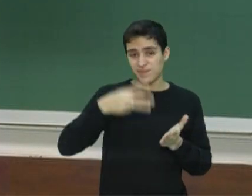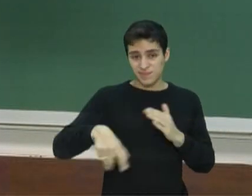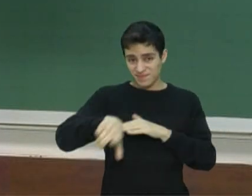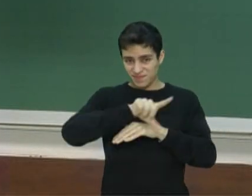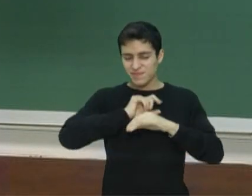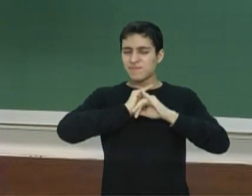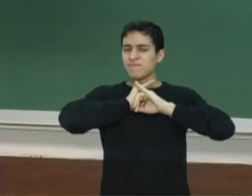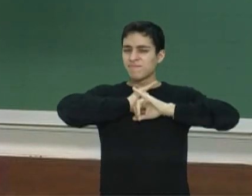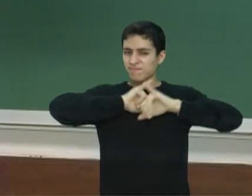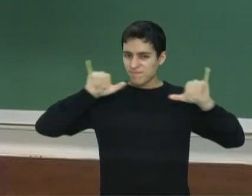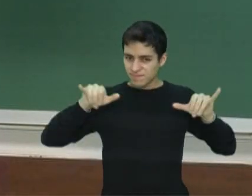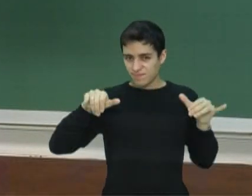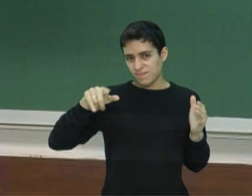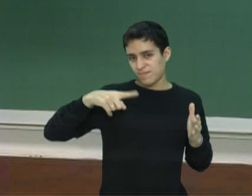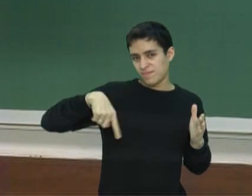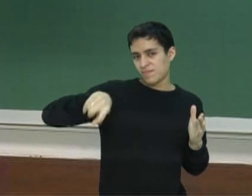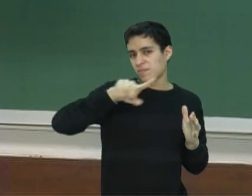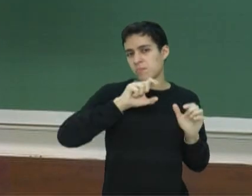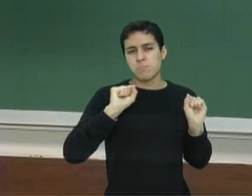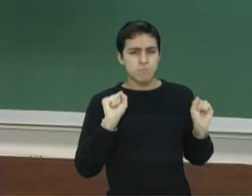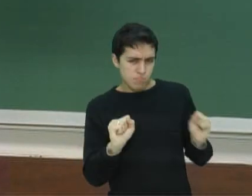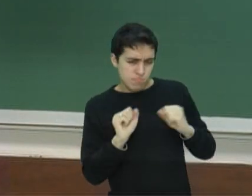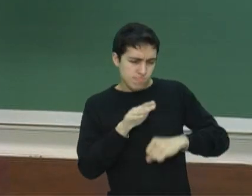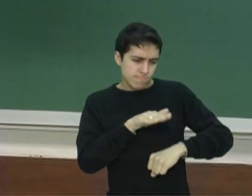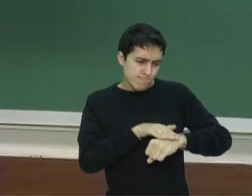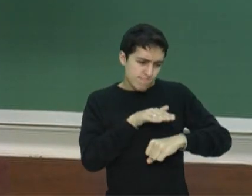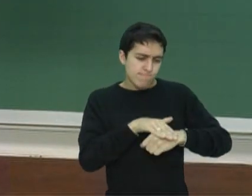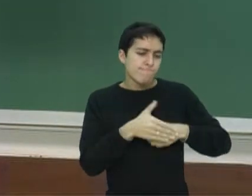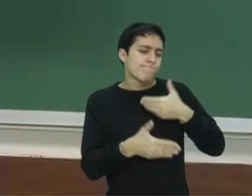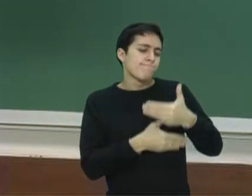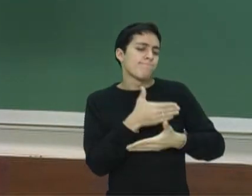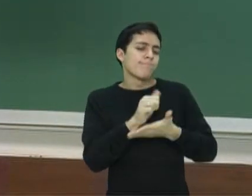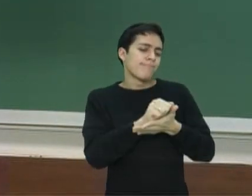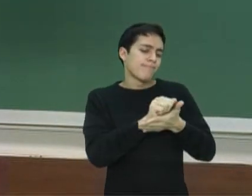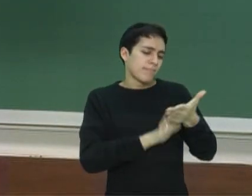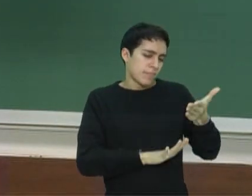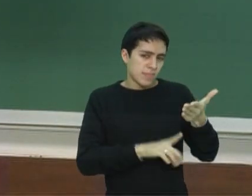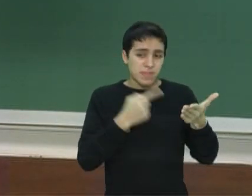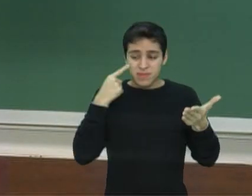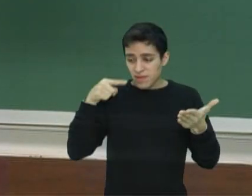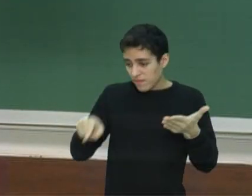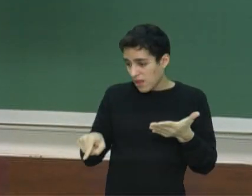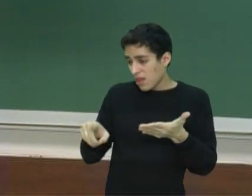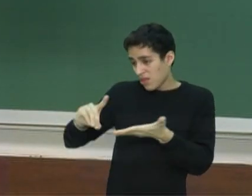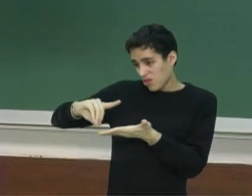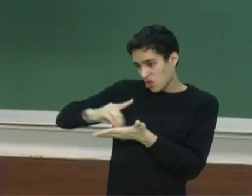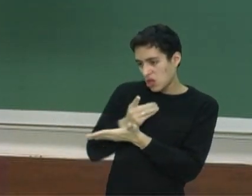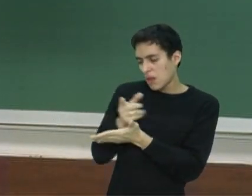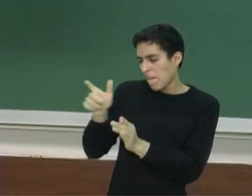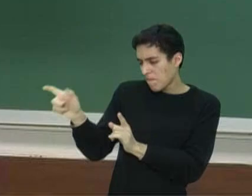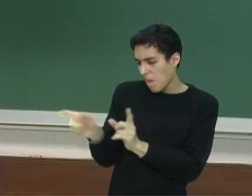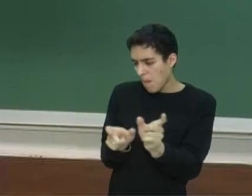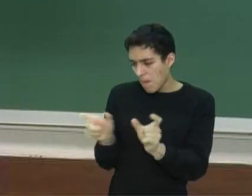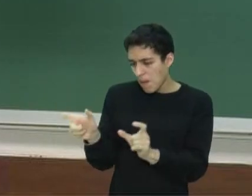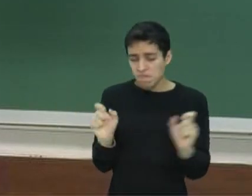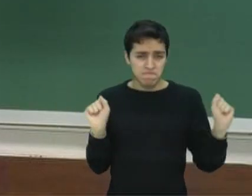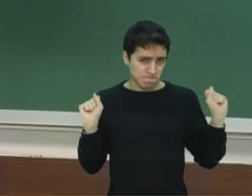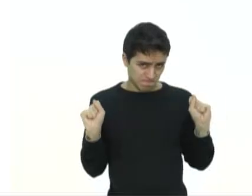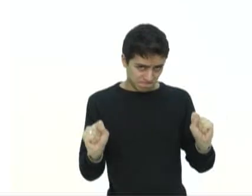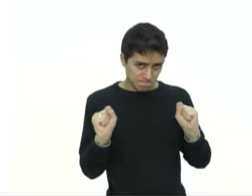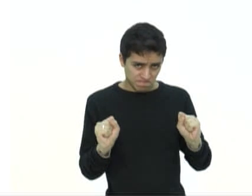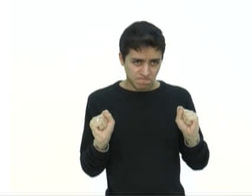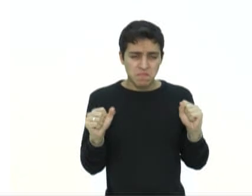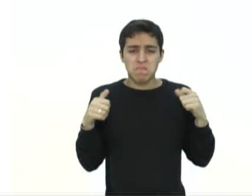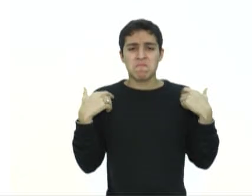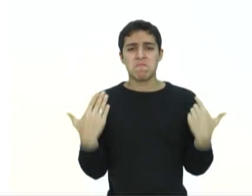para vocês podem aí ter um tempinho durante a atividade para consultar o dicionário, se for necessário, tá? Que